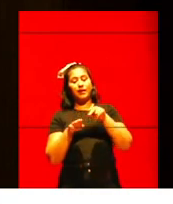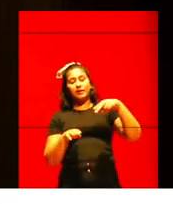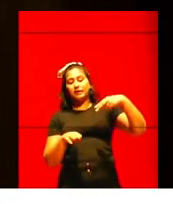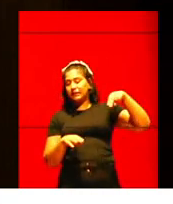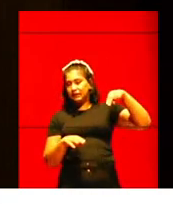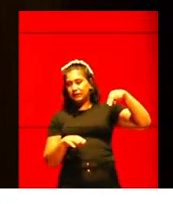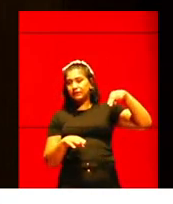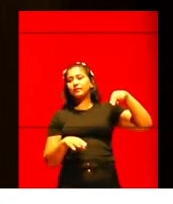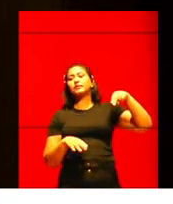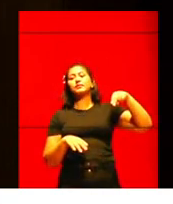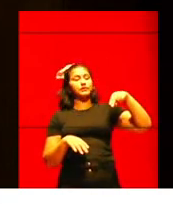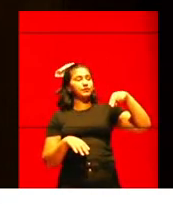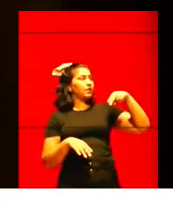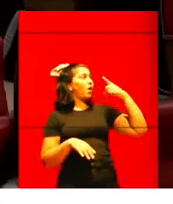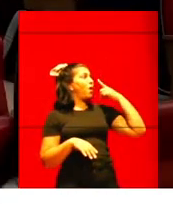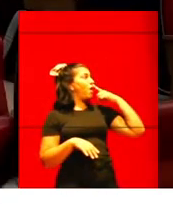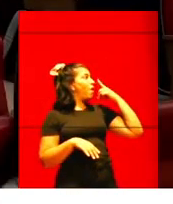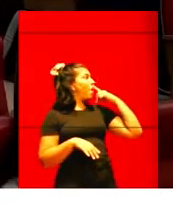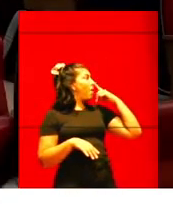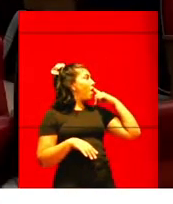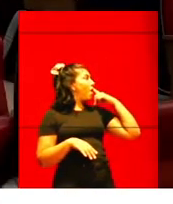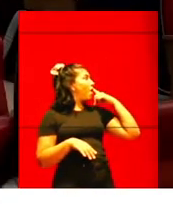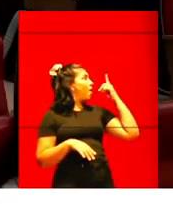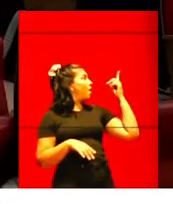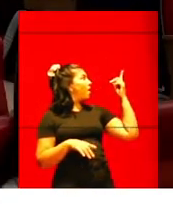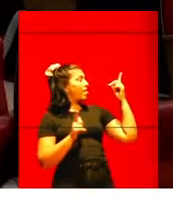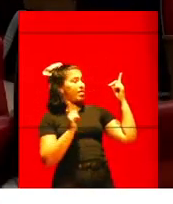nitrogênio. Então aqui, ó, olha esse oxigênio bem aqui.